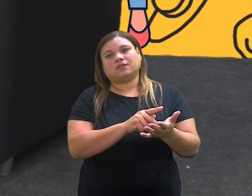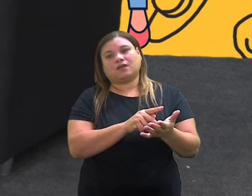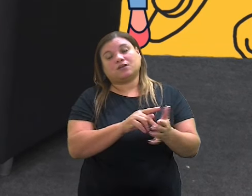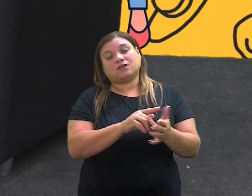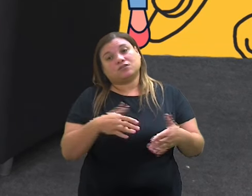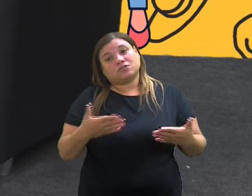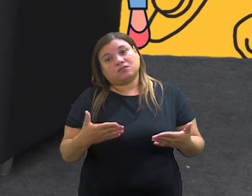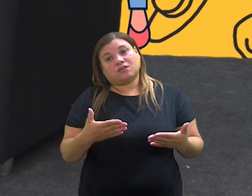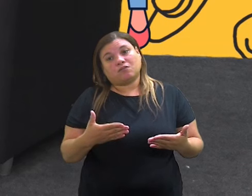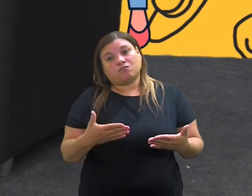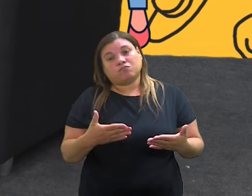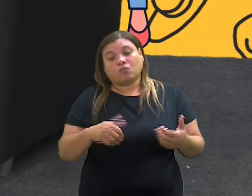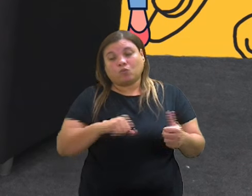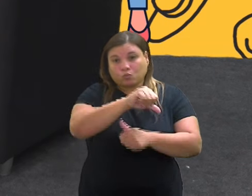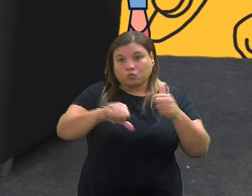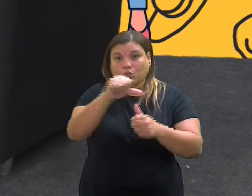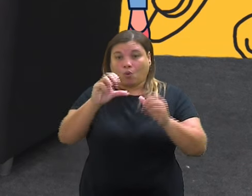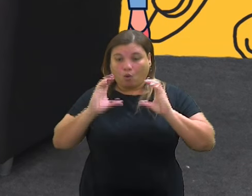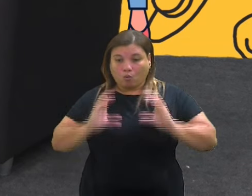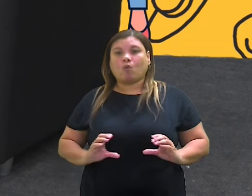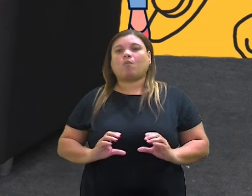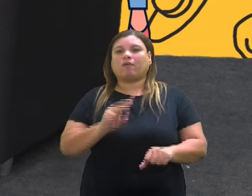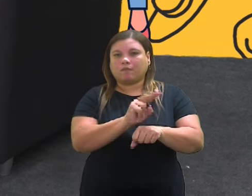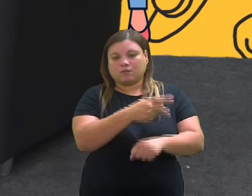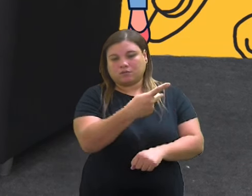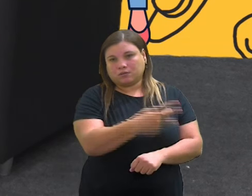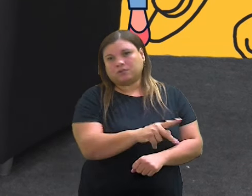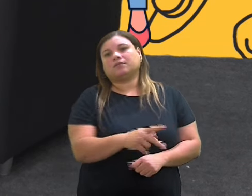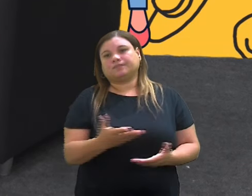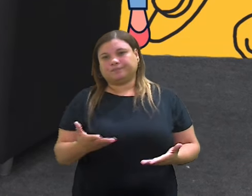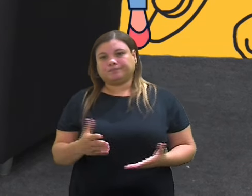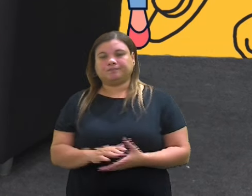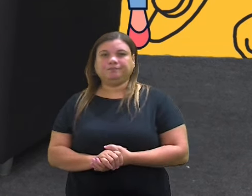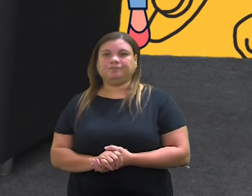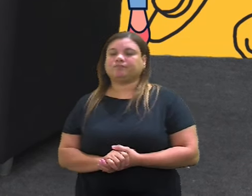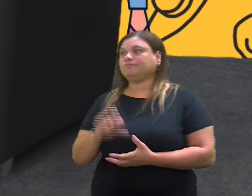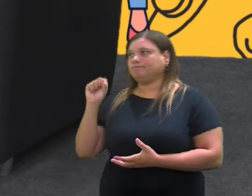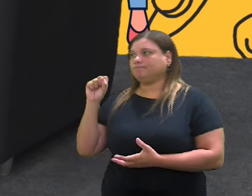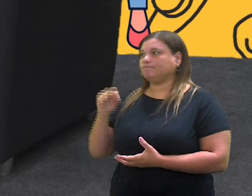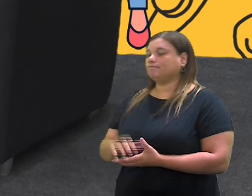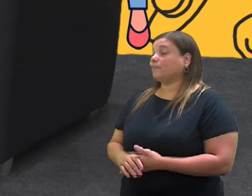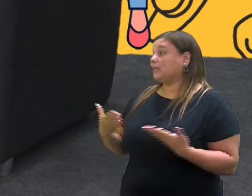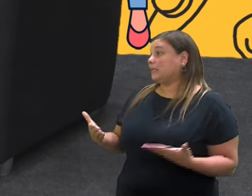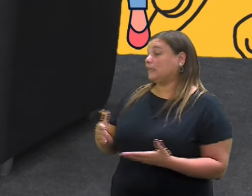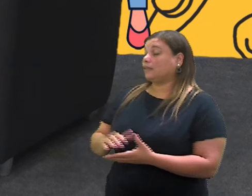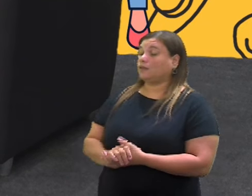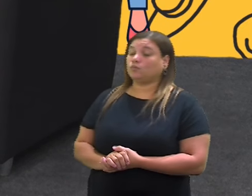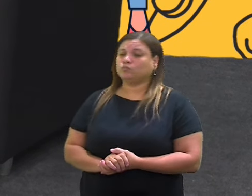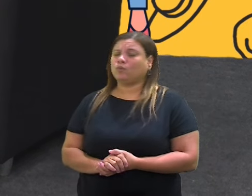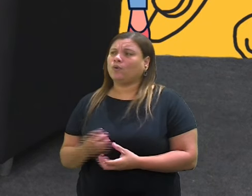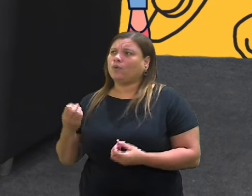cometer nenhum tipo de maus-tratos. Também o animal vai ficar mais seguro, né? Muito mais. E também aqui a terceira pergunta é: o